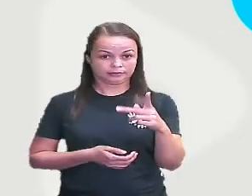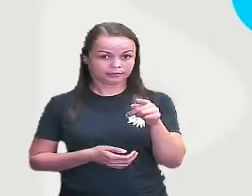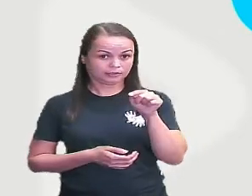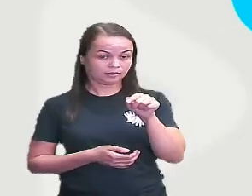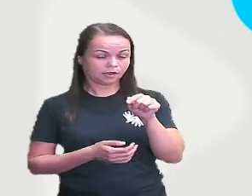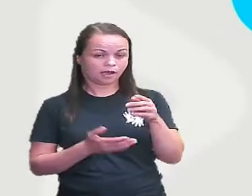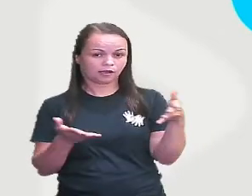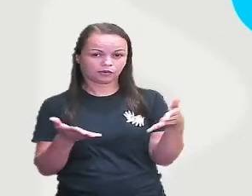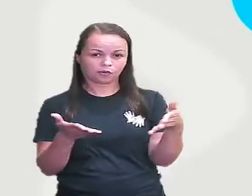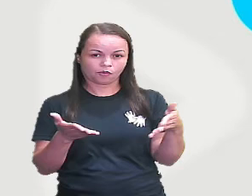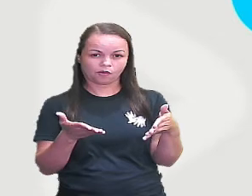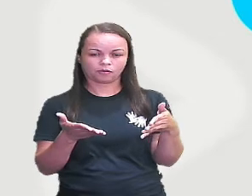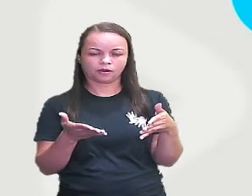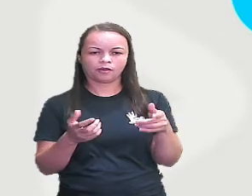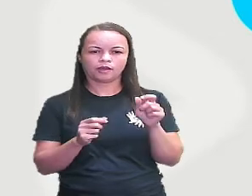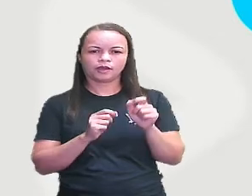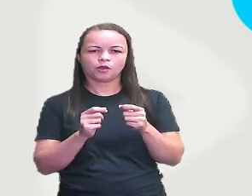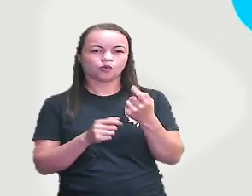que a gente está fazendo,